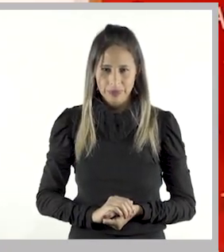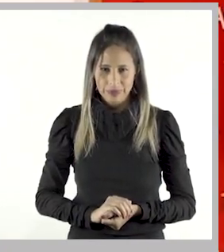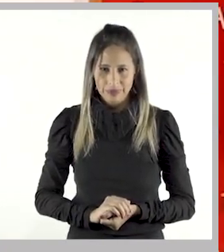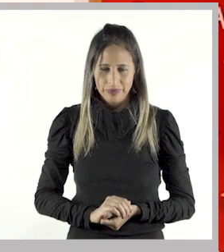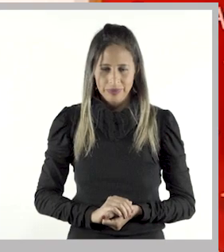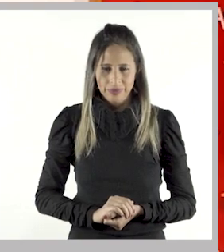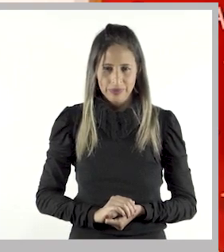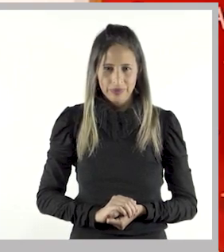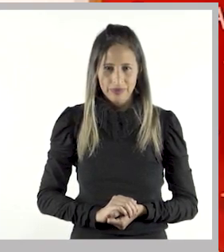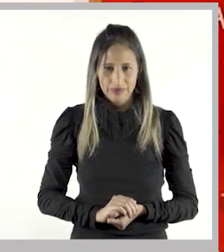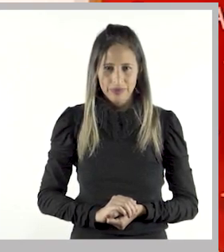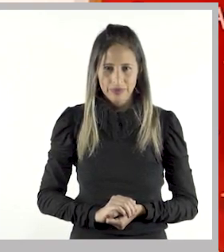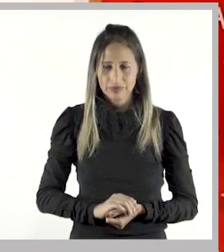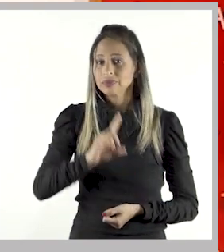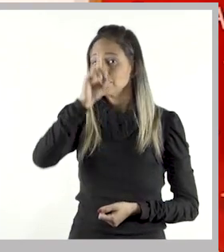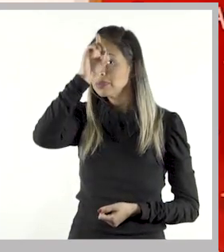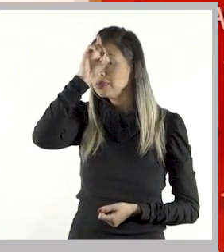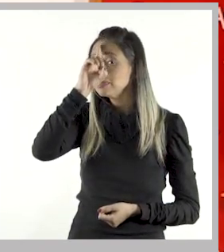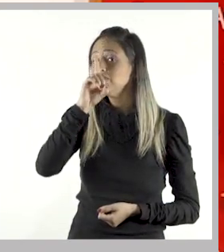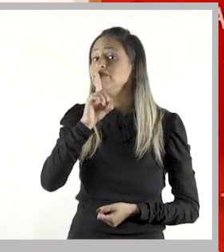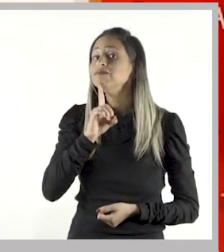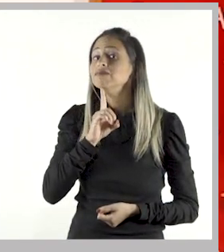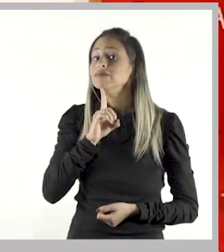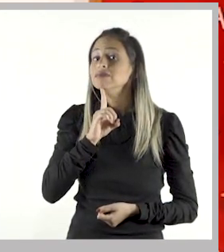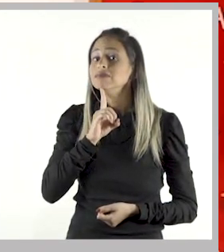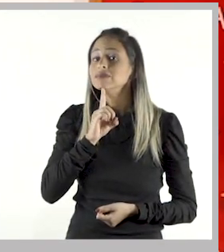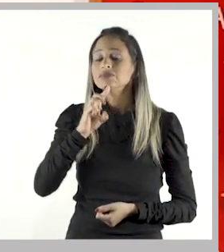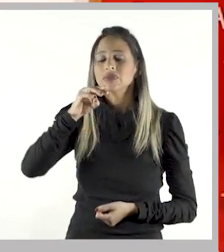amarelada. Vou matizar o papel que eles falam.